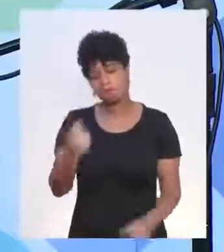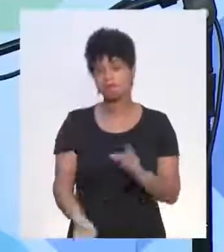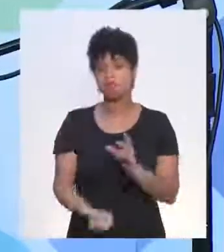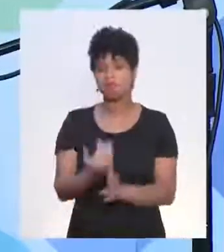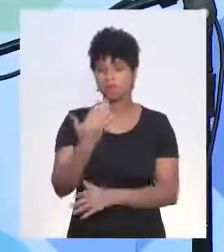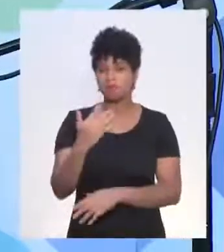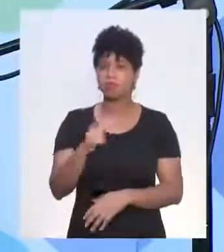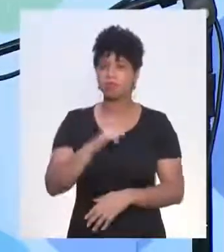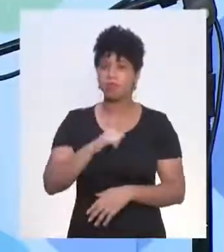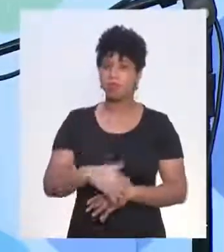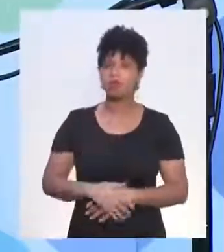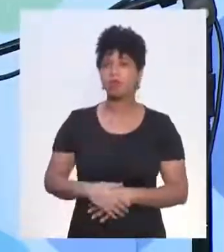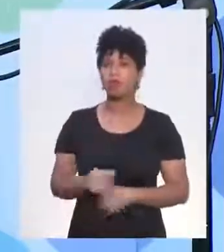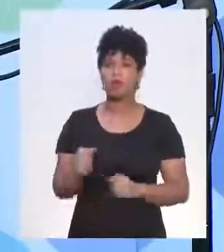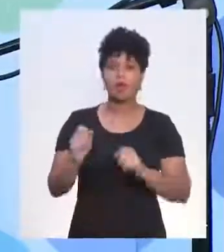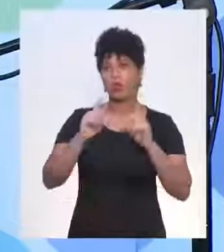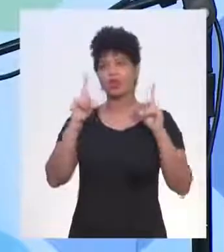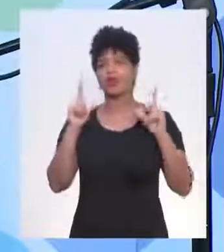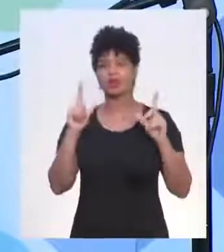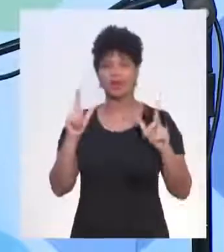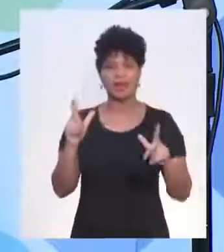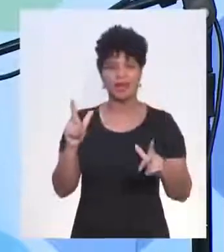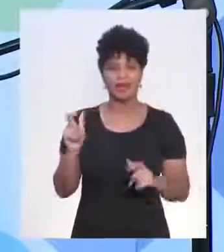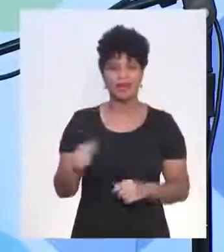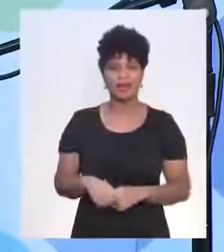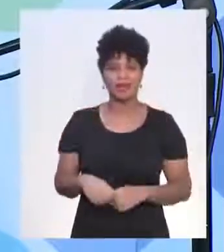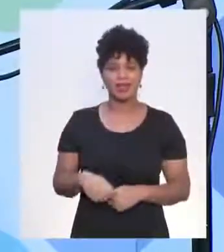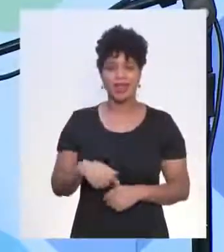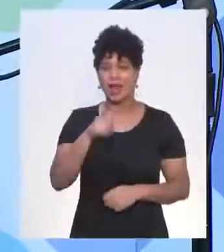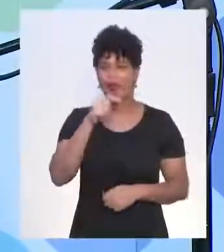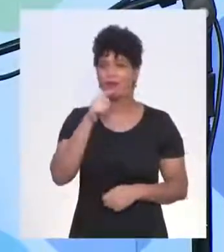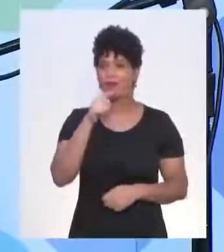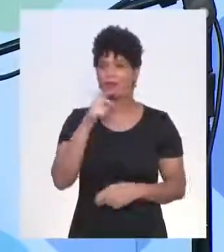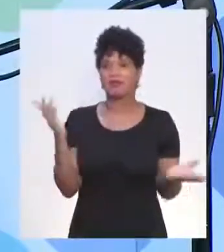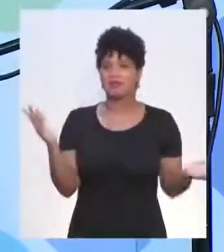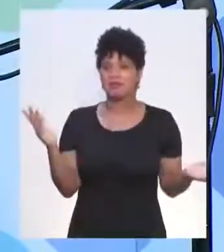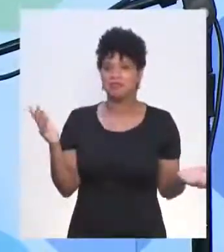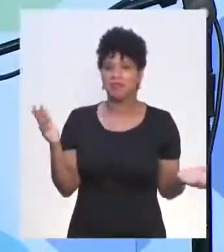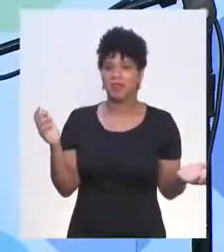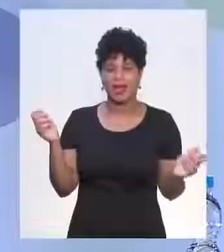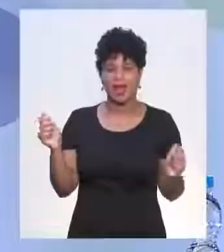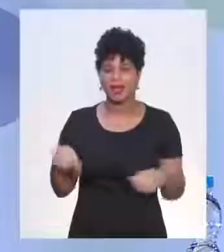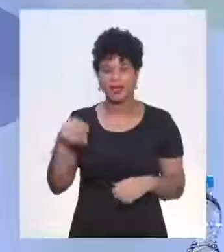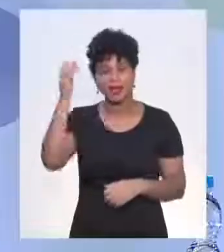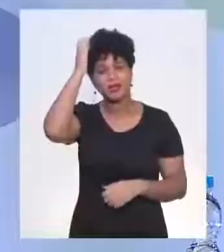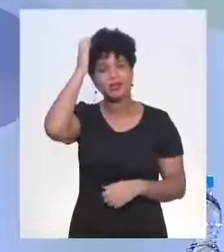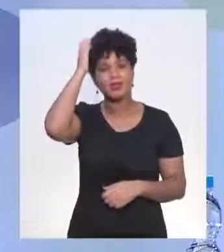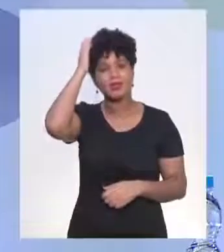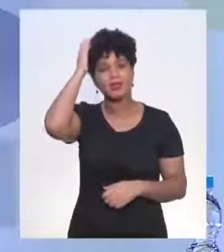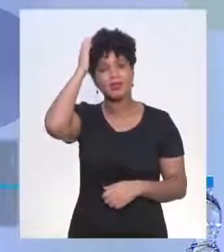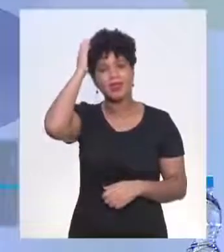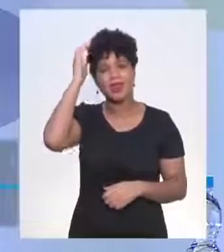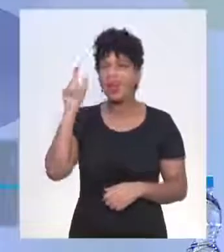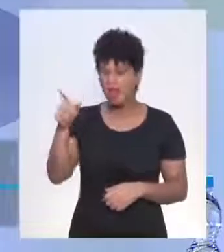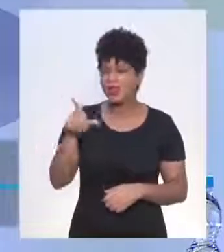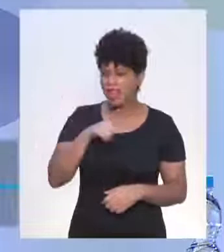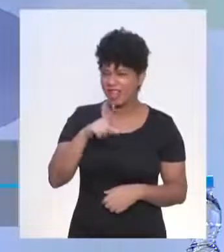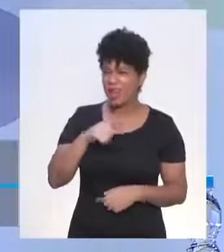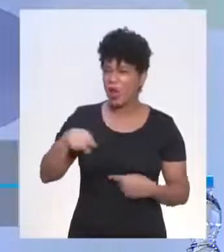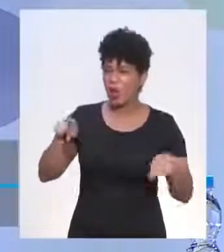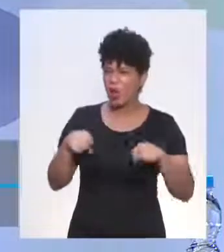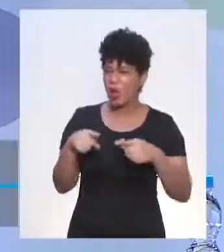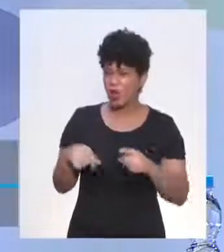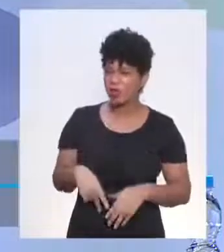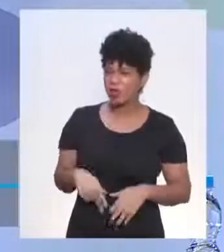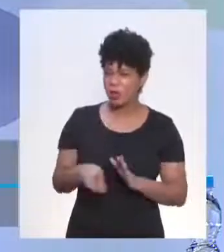música mesmo ser acordou de madrugada foi beber água faz uma música porque não você tem uma música a do quarto eu nunca vou esquecer do